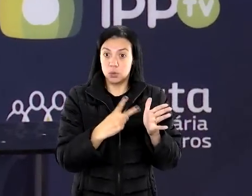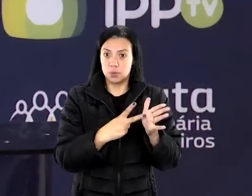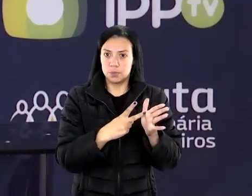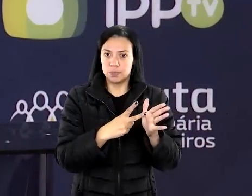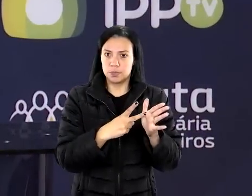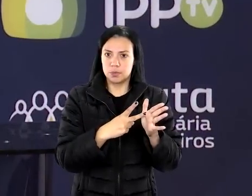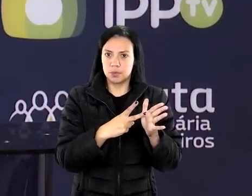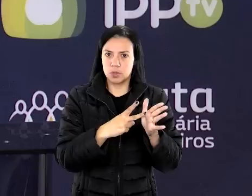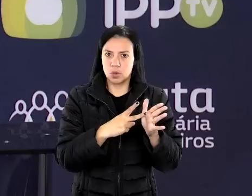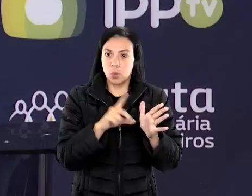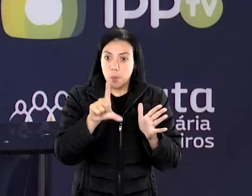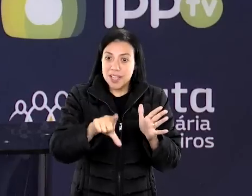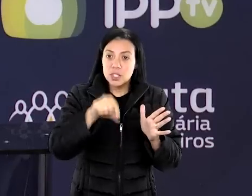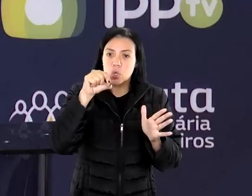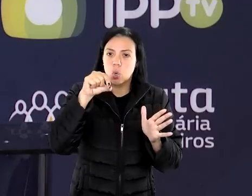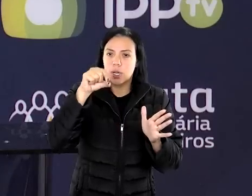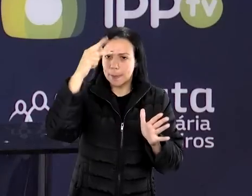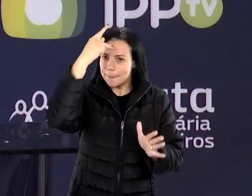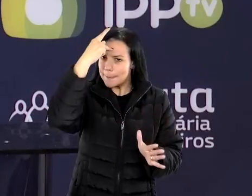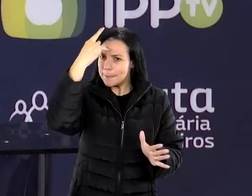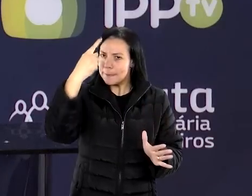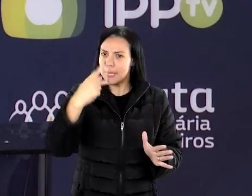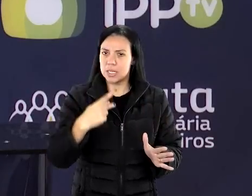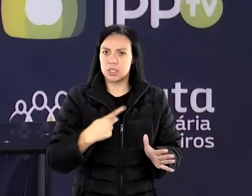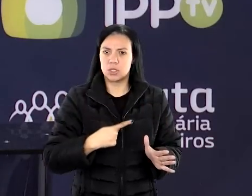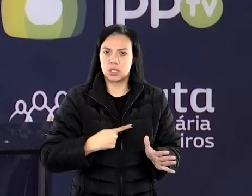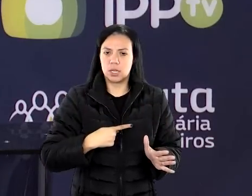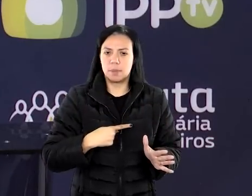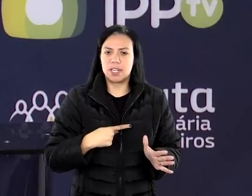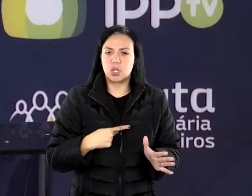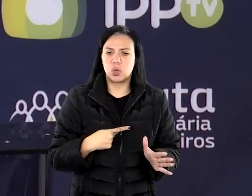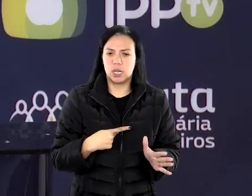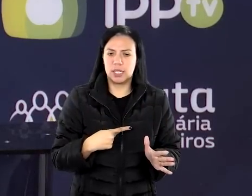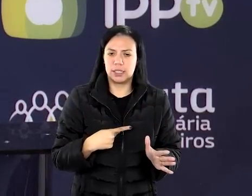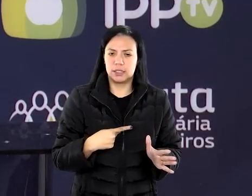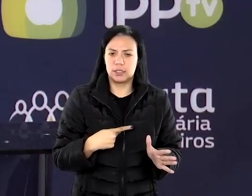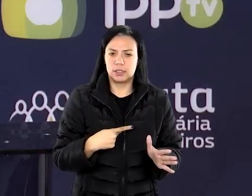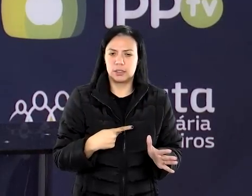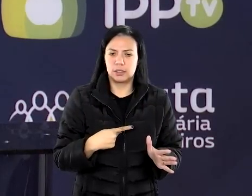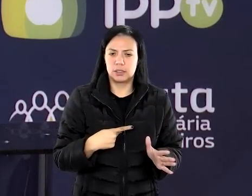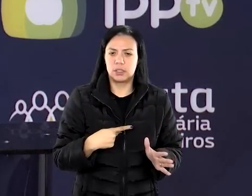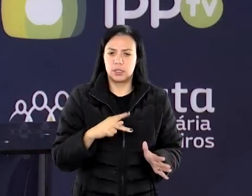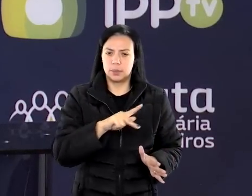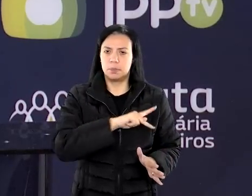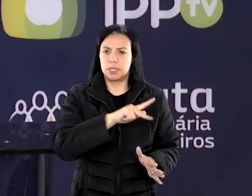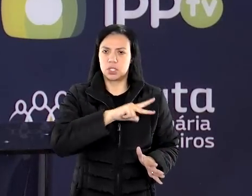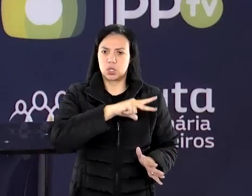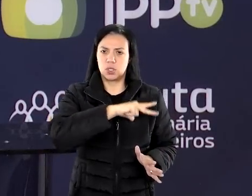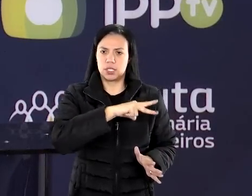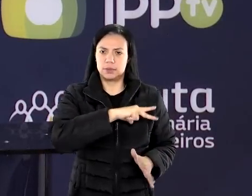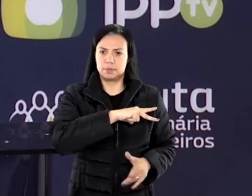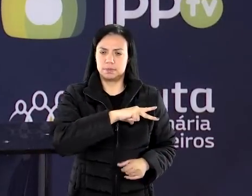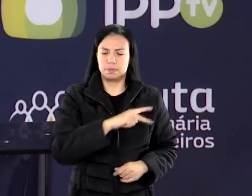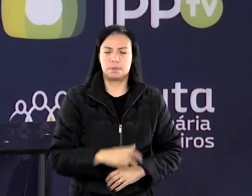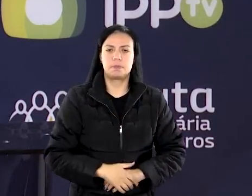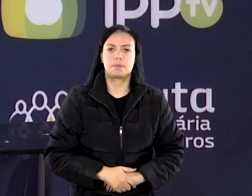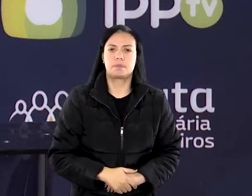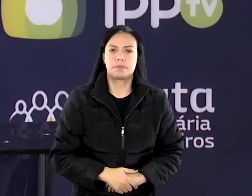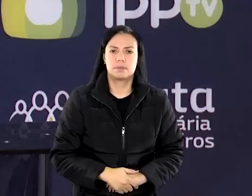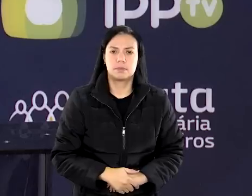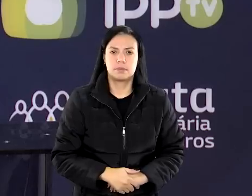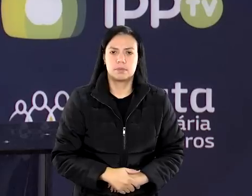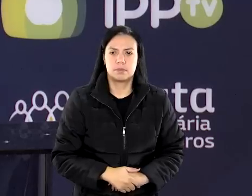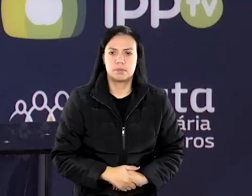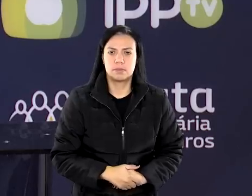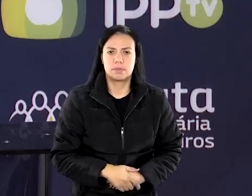e calculada. O chamado de Jesus ao discipulado faz do discípulo ser solidário. Quer